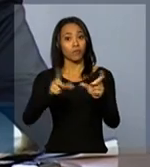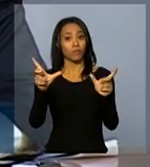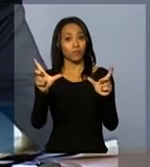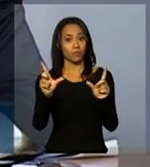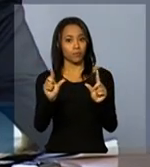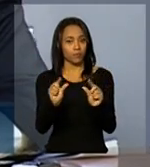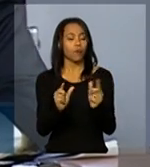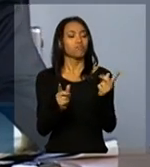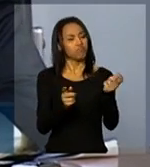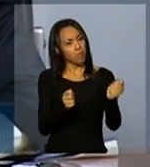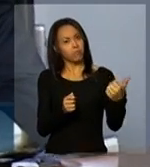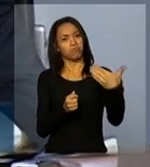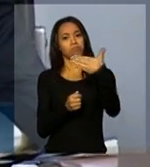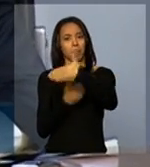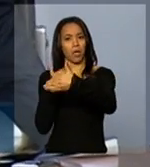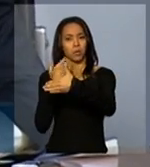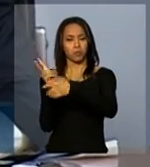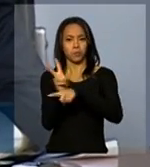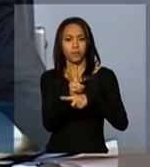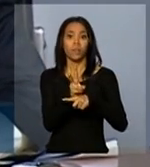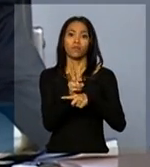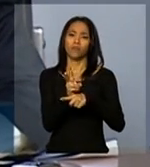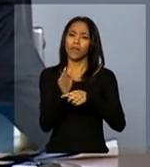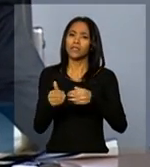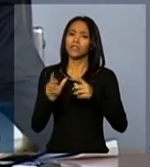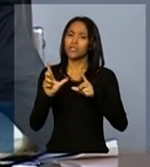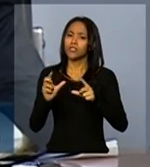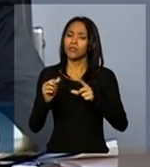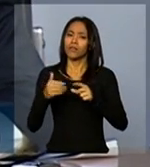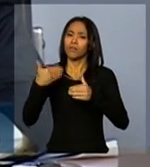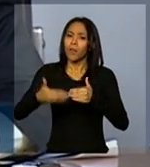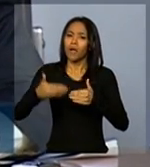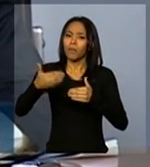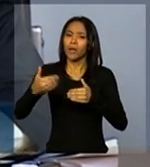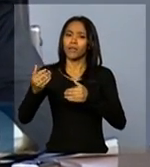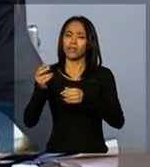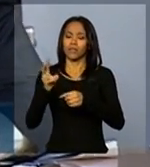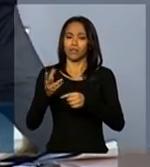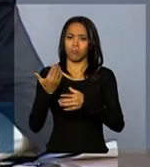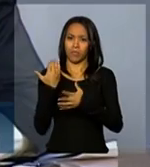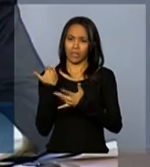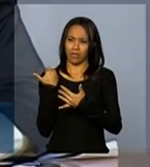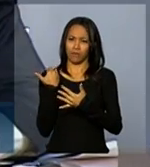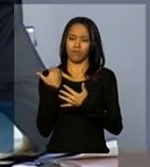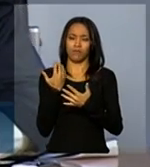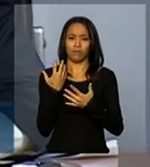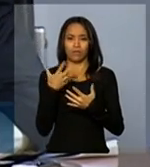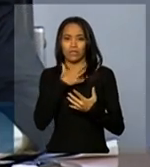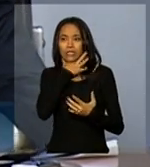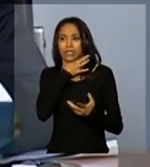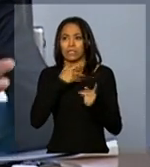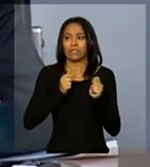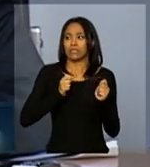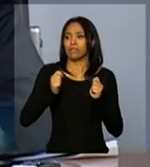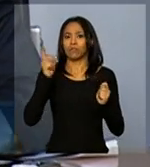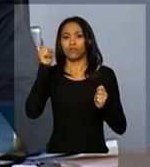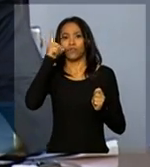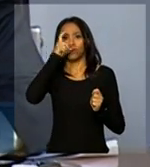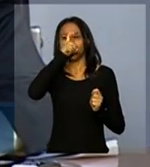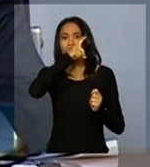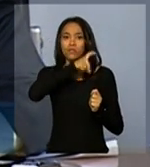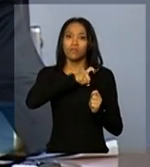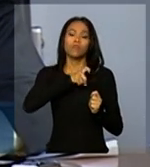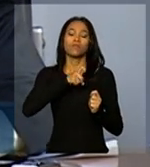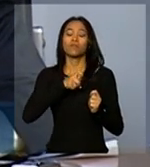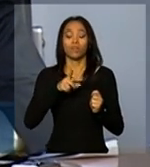ter uma gradual liberação do crédito. O crédito ficou muito apertado, principalmente para o consumo.